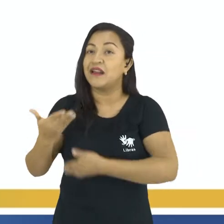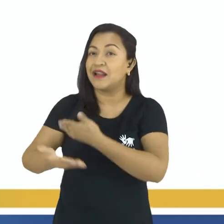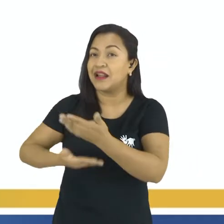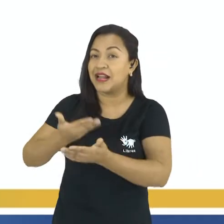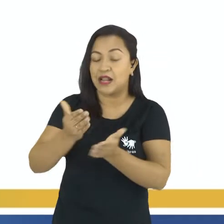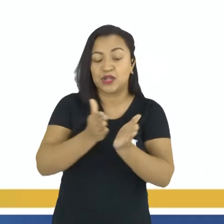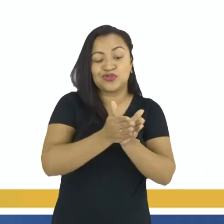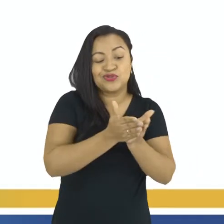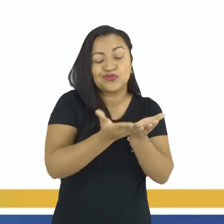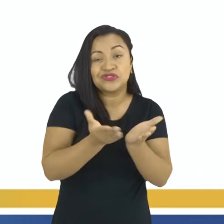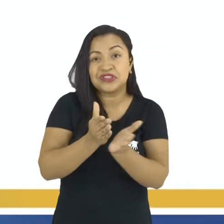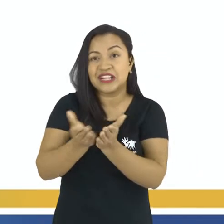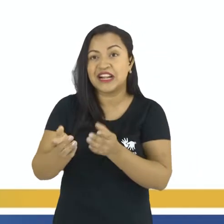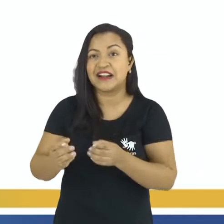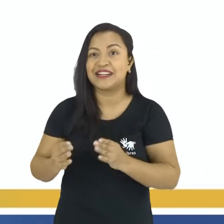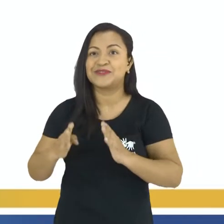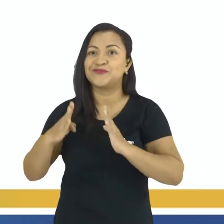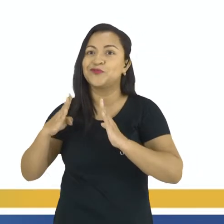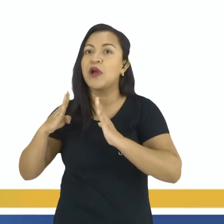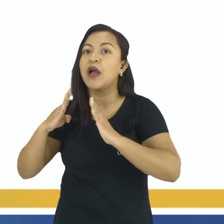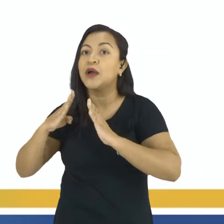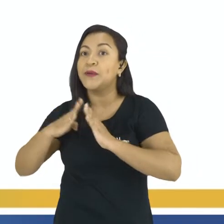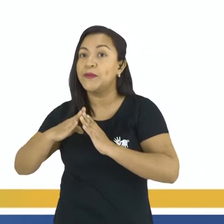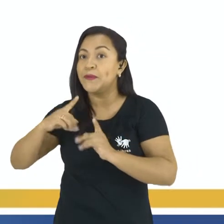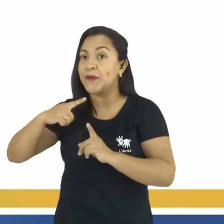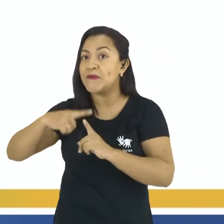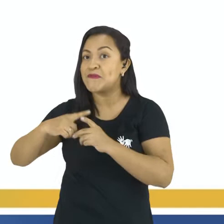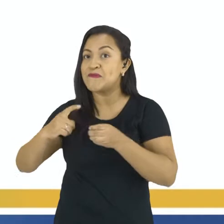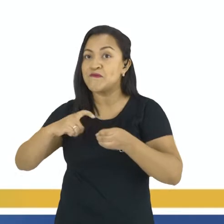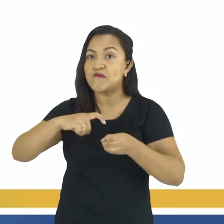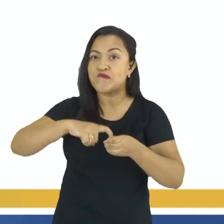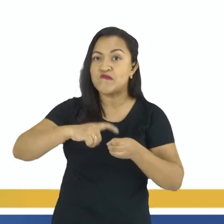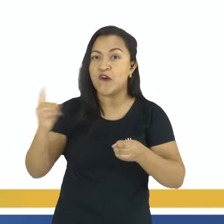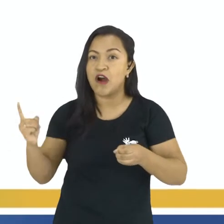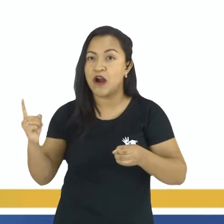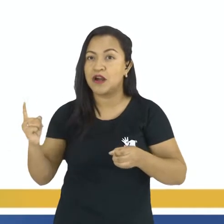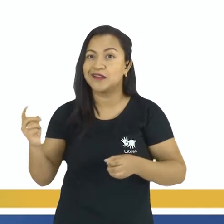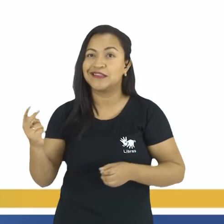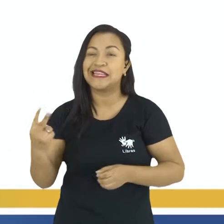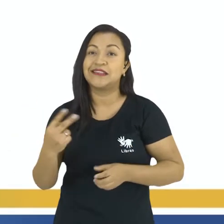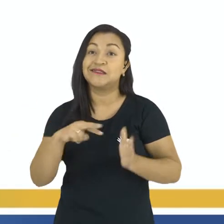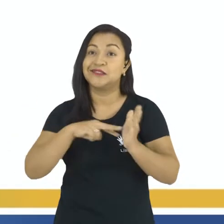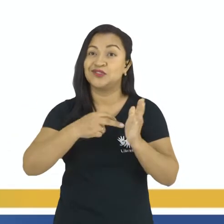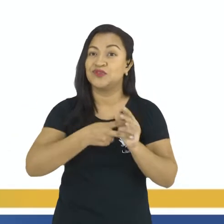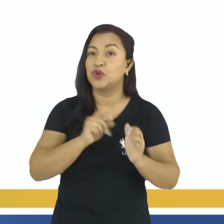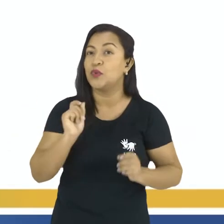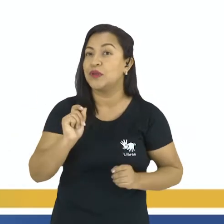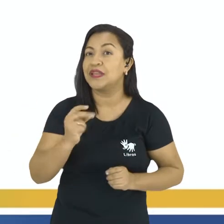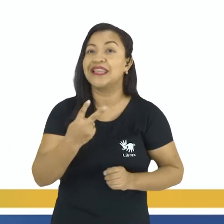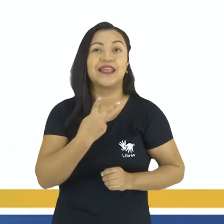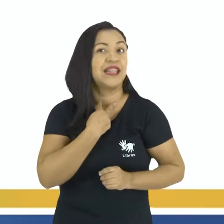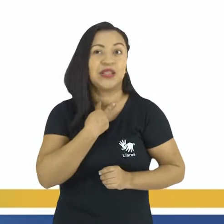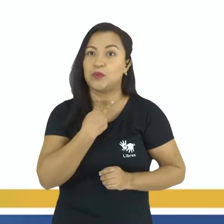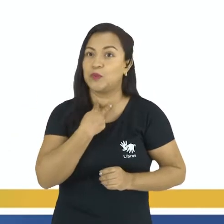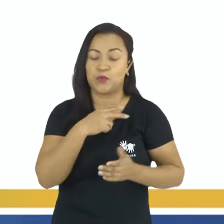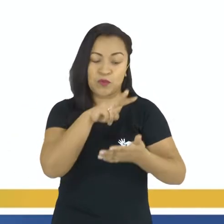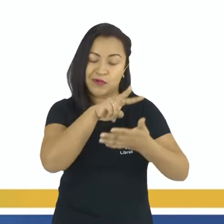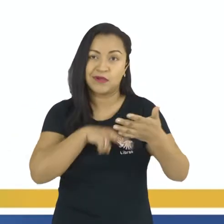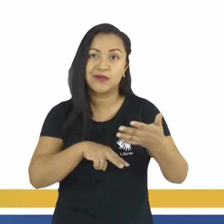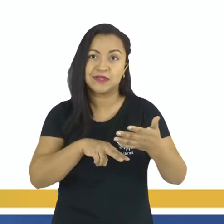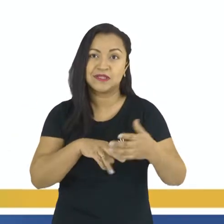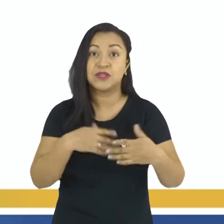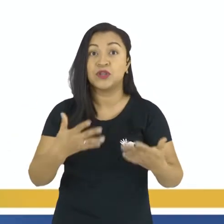livros heréticos, né? Ou seja, livros proibidos, tá bom? A Companhia de Jesus,